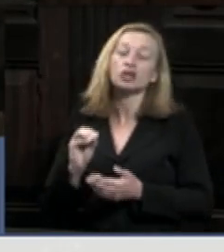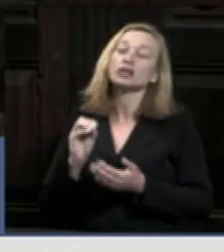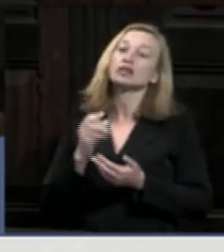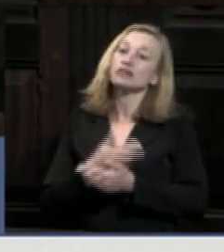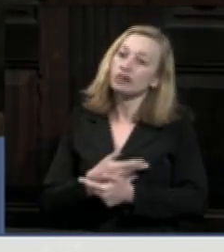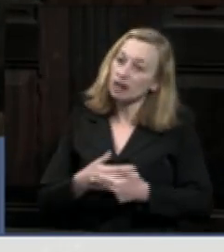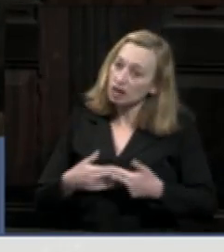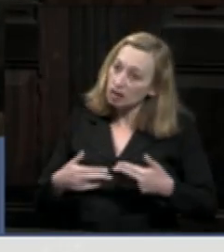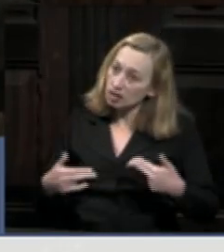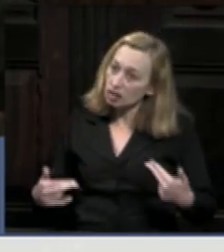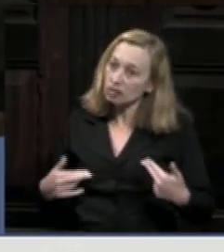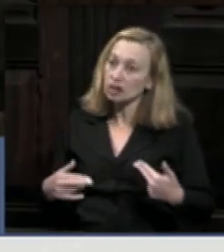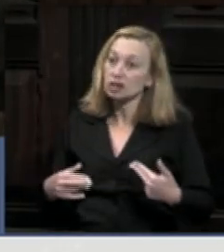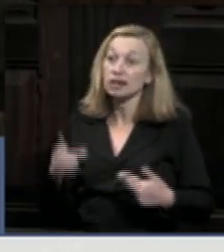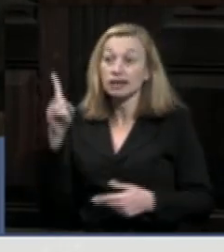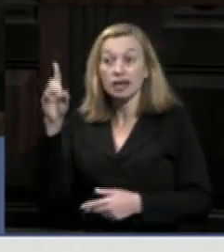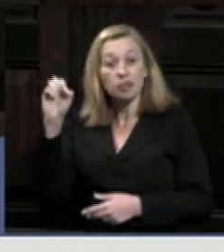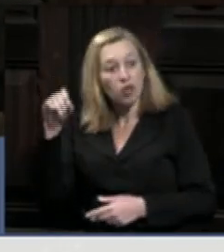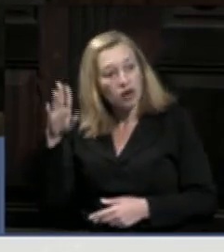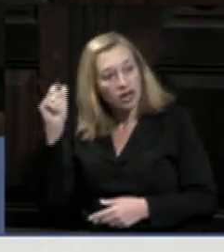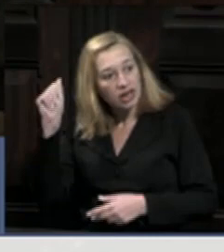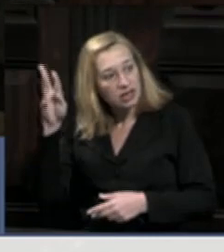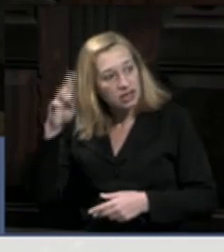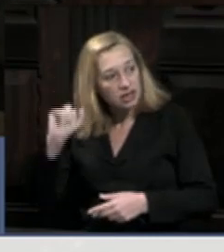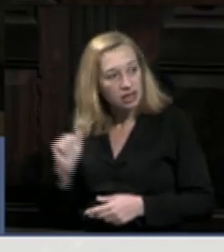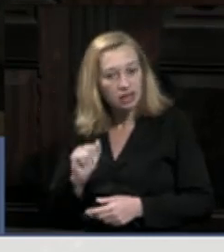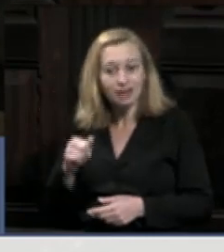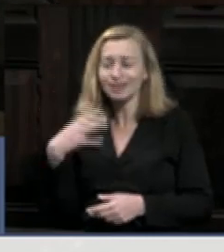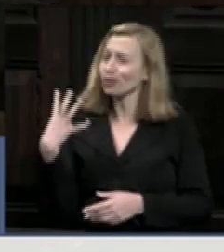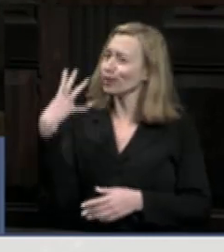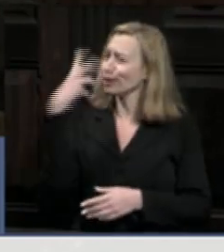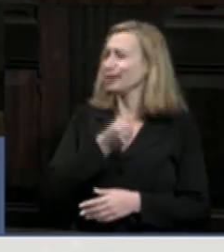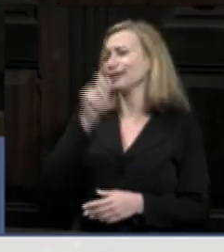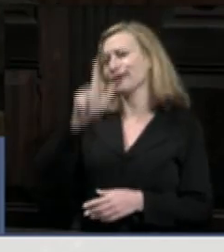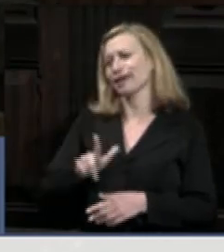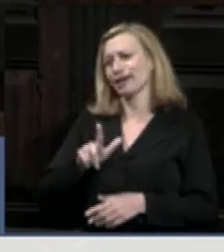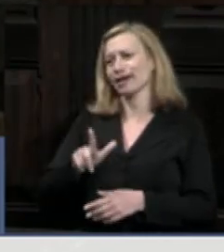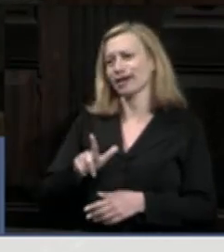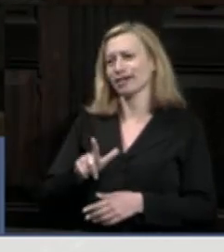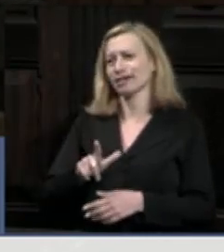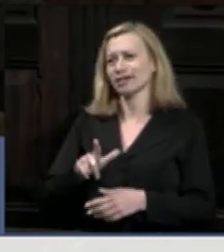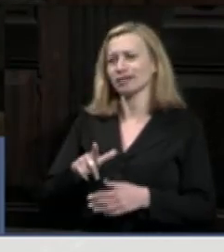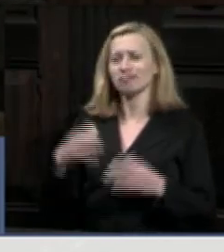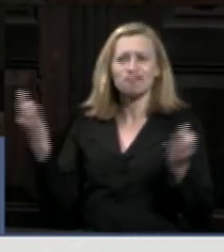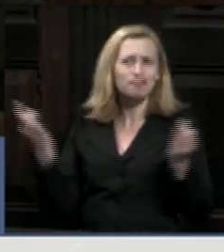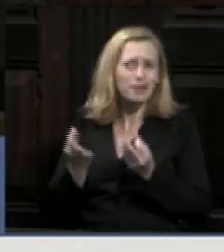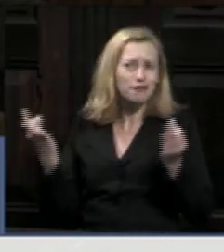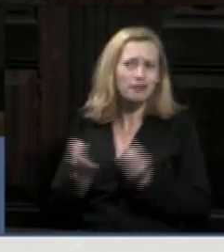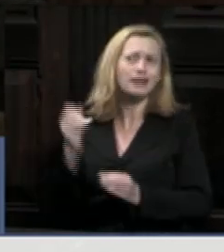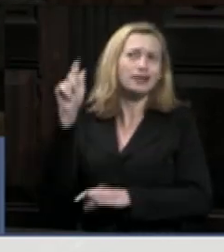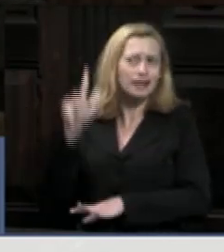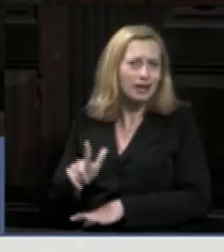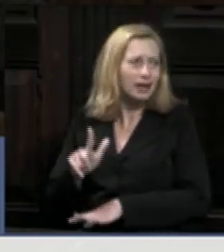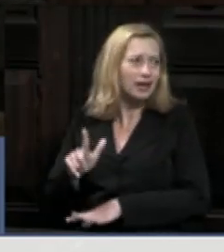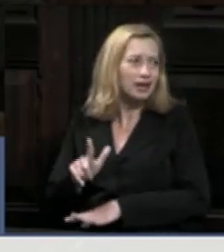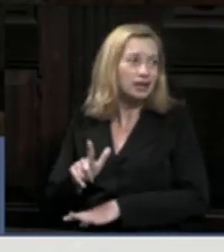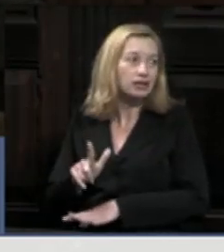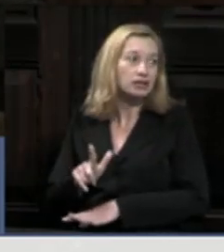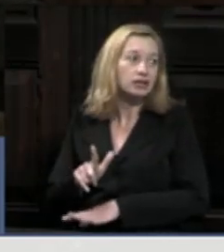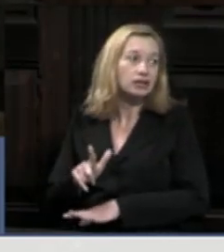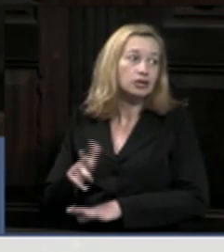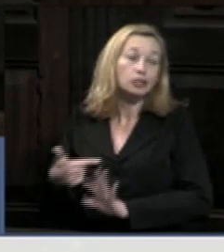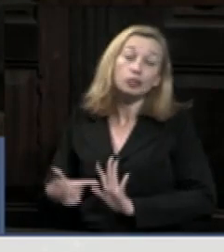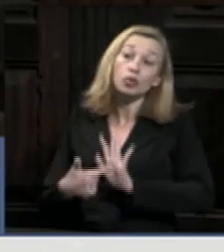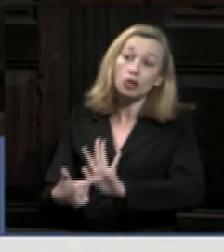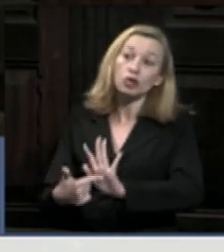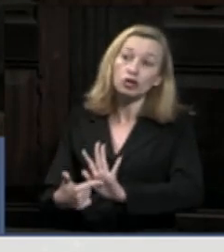a democracia de tão bonita que é de tão plena que é serve como principal